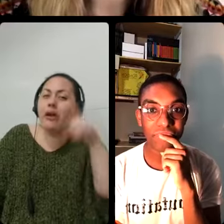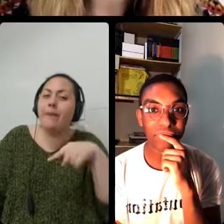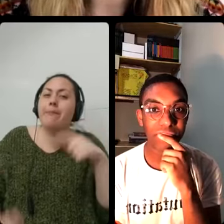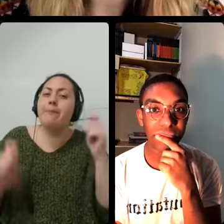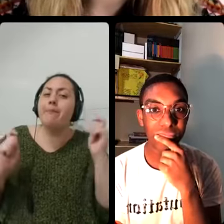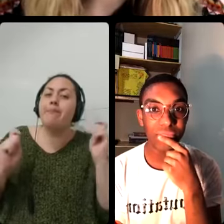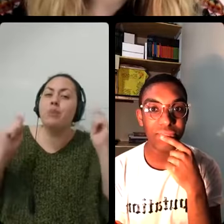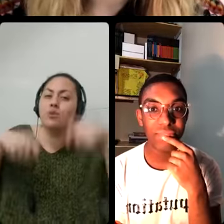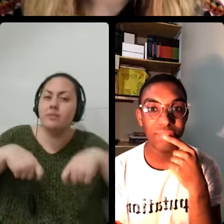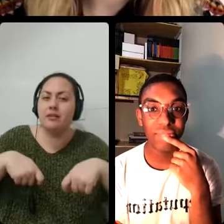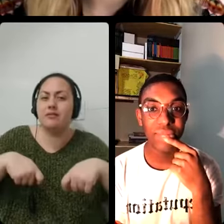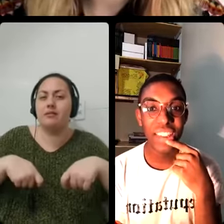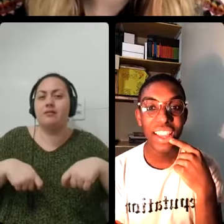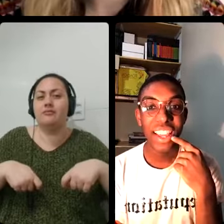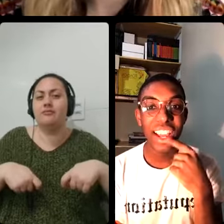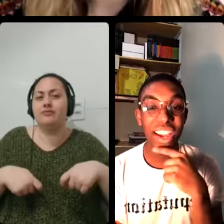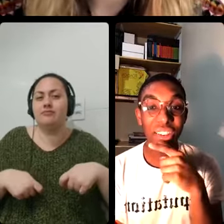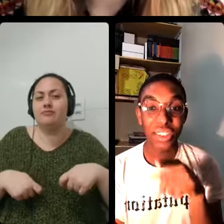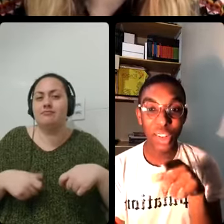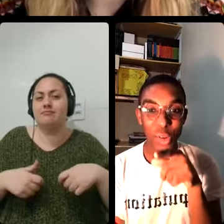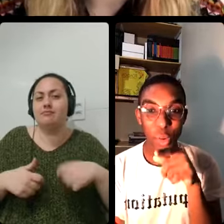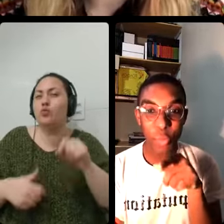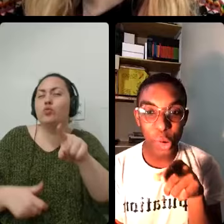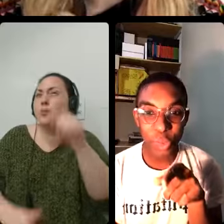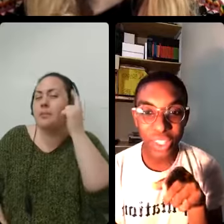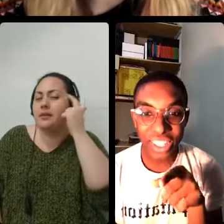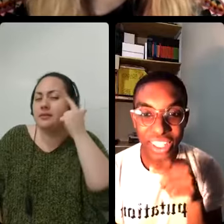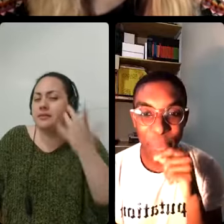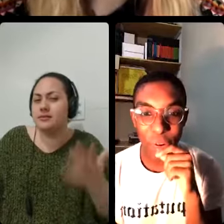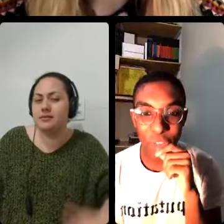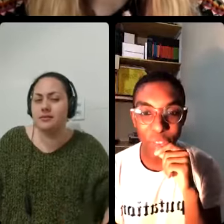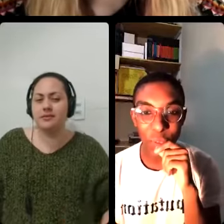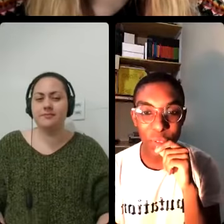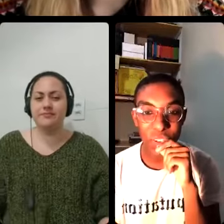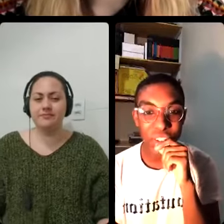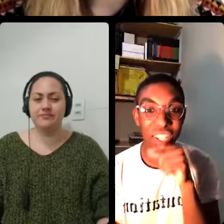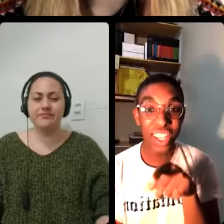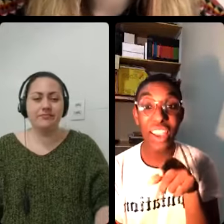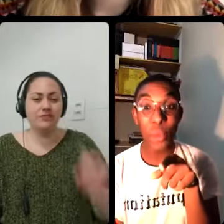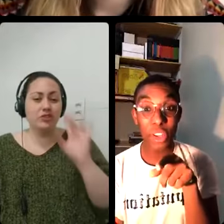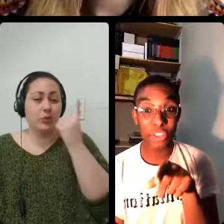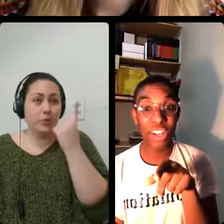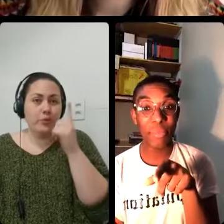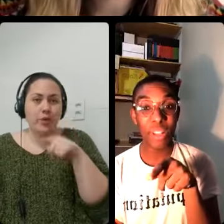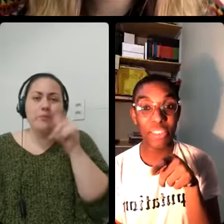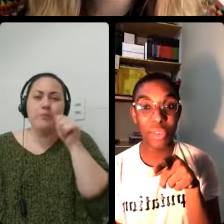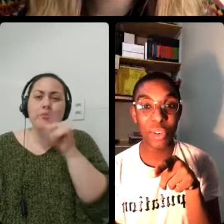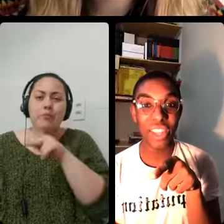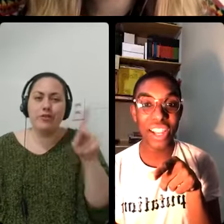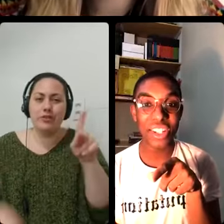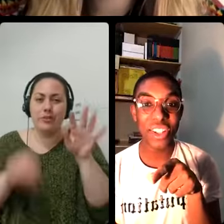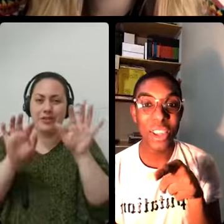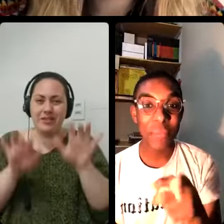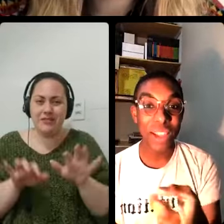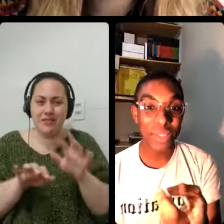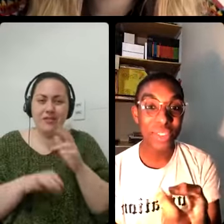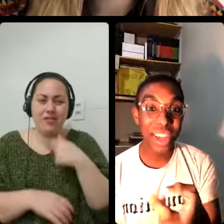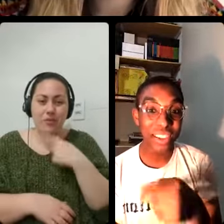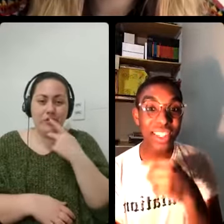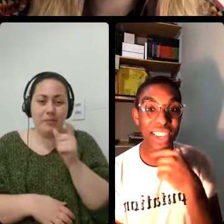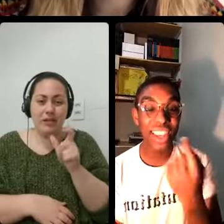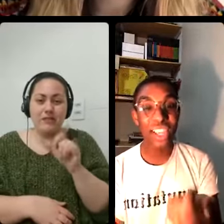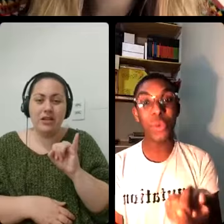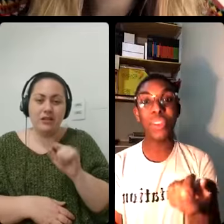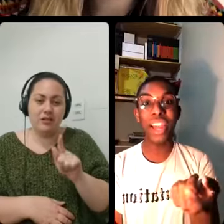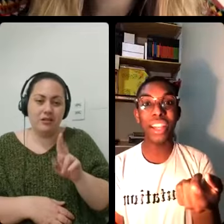assim, Carlos? eu só um ponto ali que a prof trouxe, acho que é realmente, eu falei a palavra igualdade, mas o